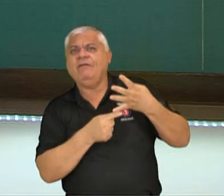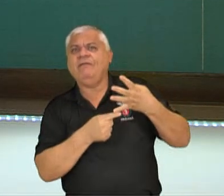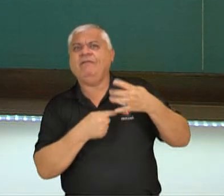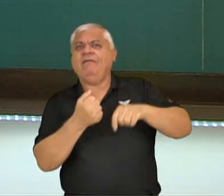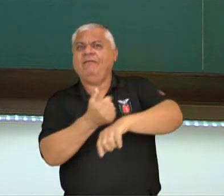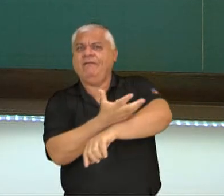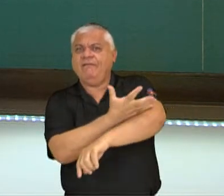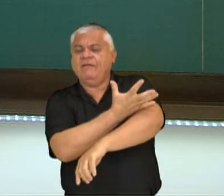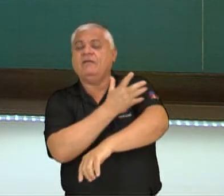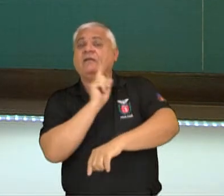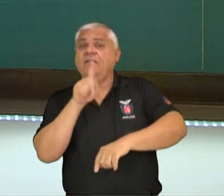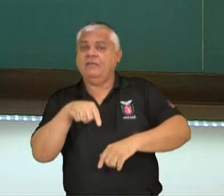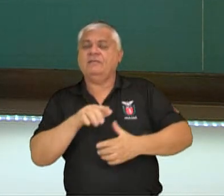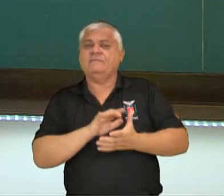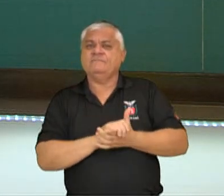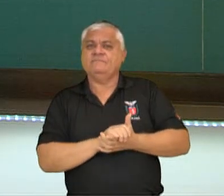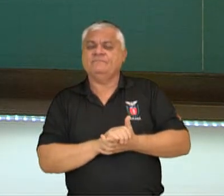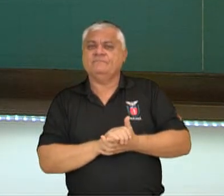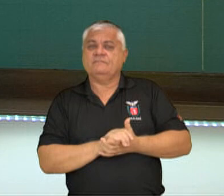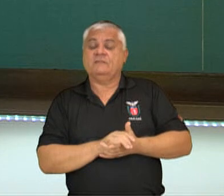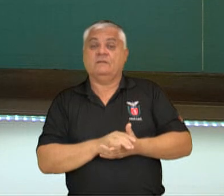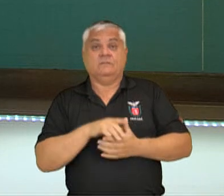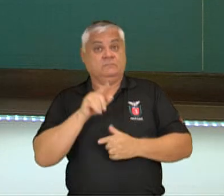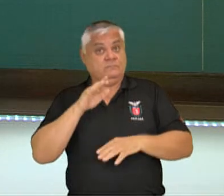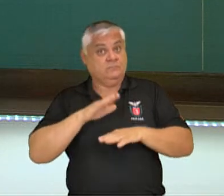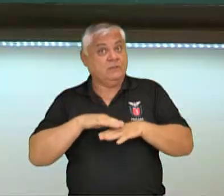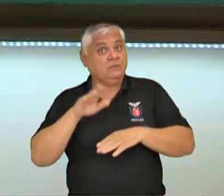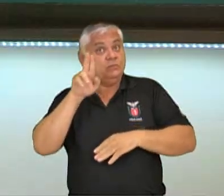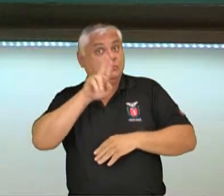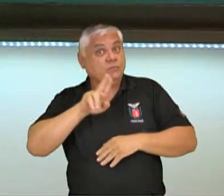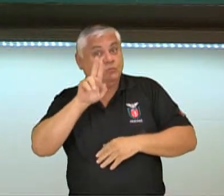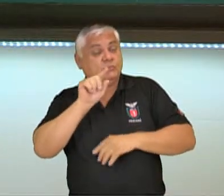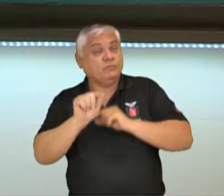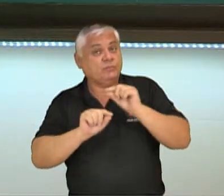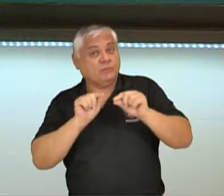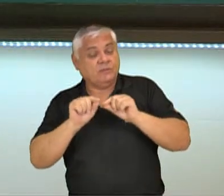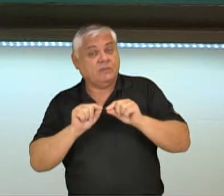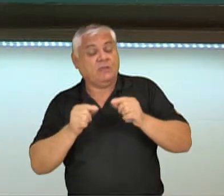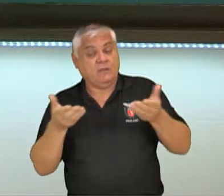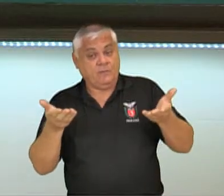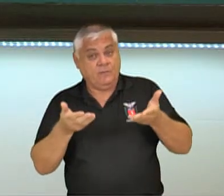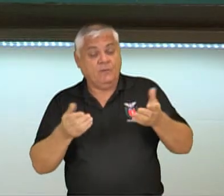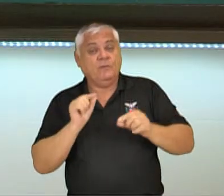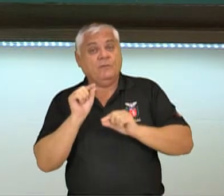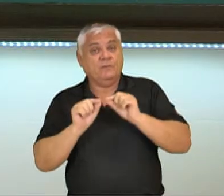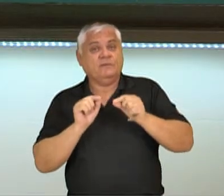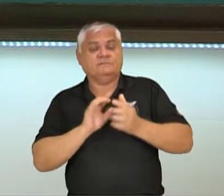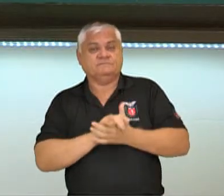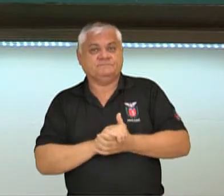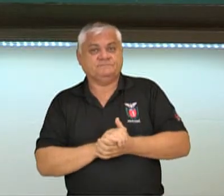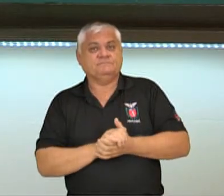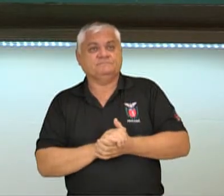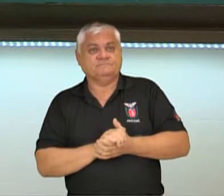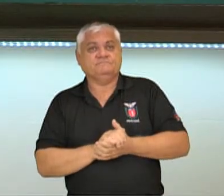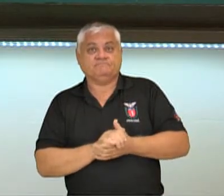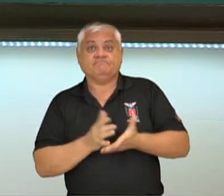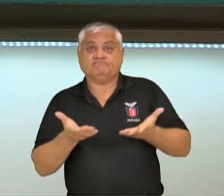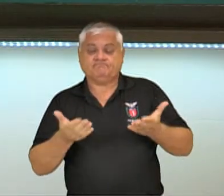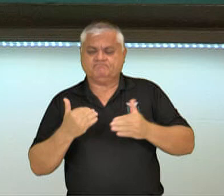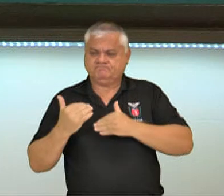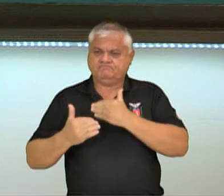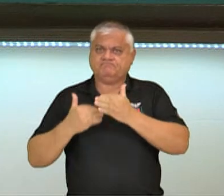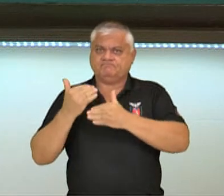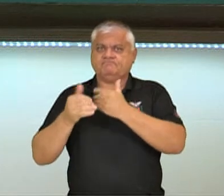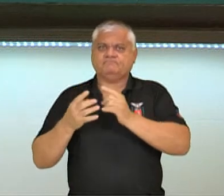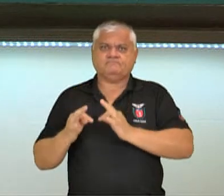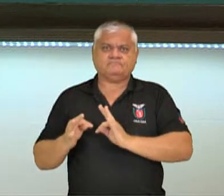de ânimo. Né? Algo que tem sido muito usado atualmente, né, de acordo com essa evolução